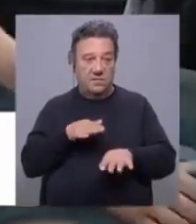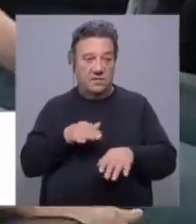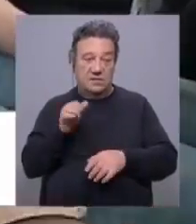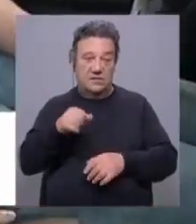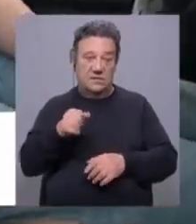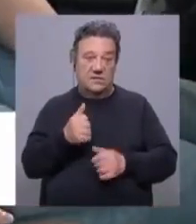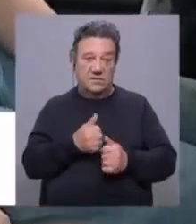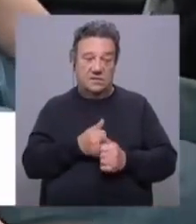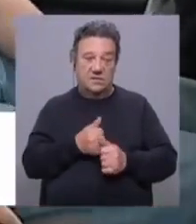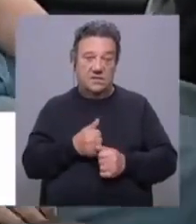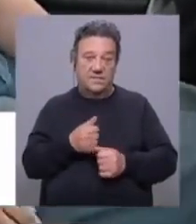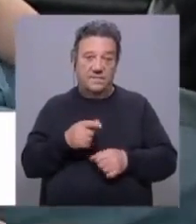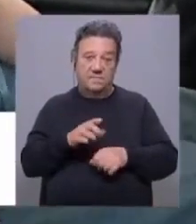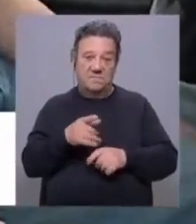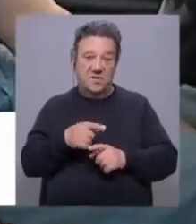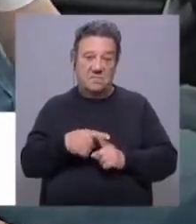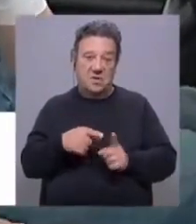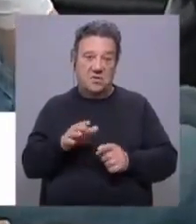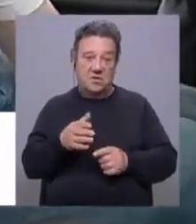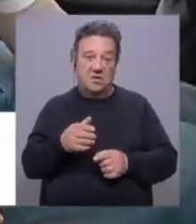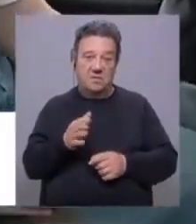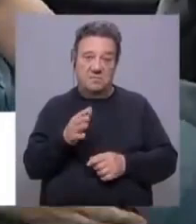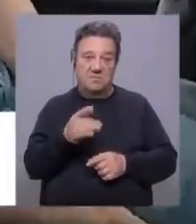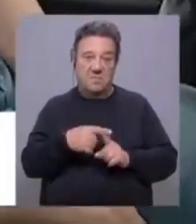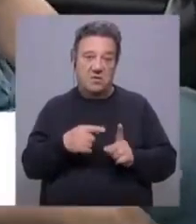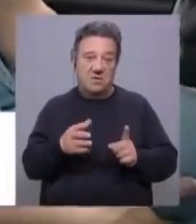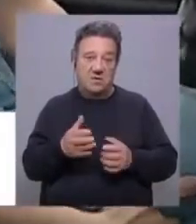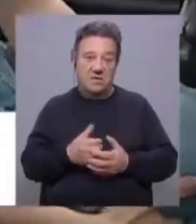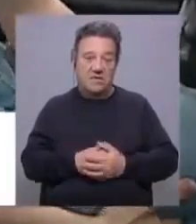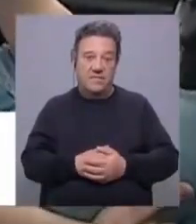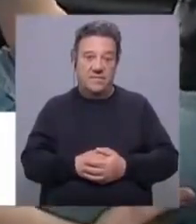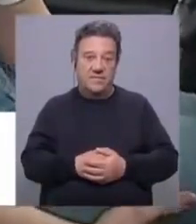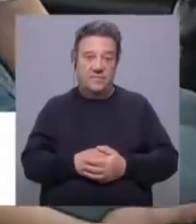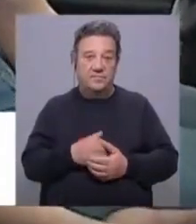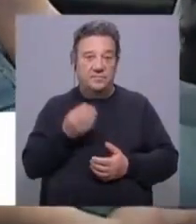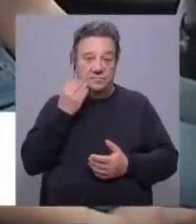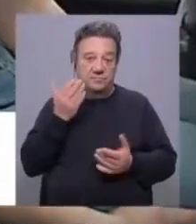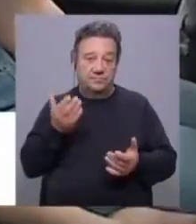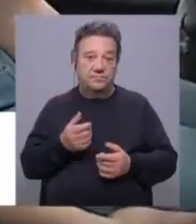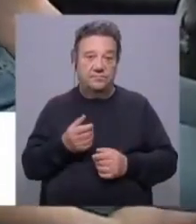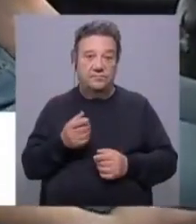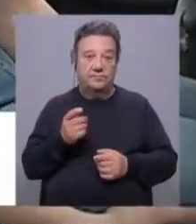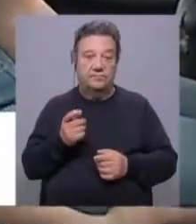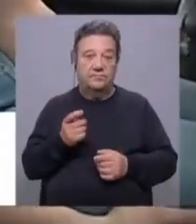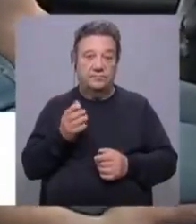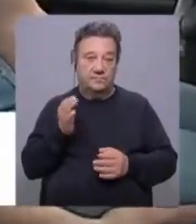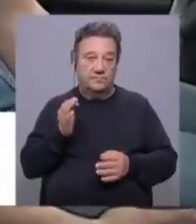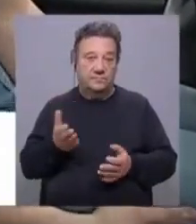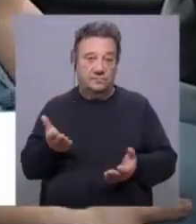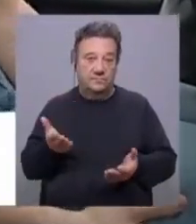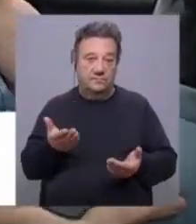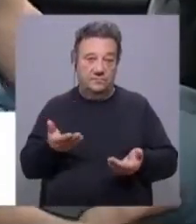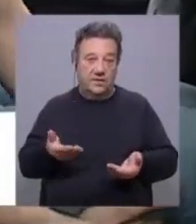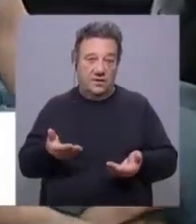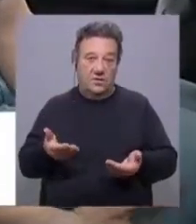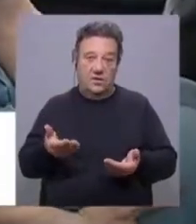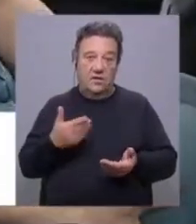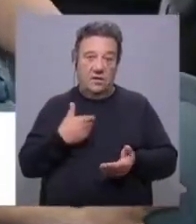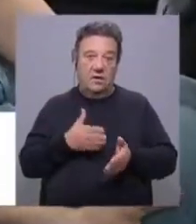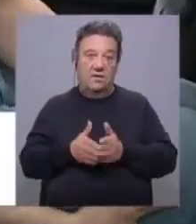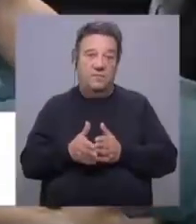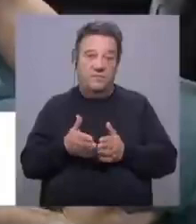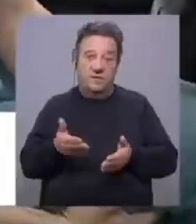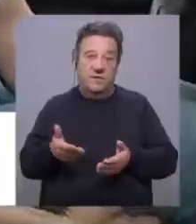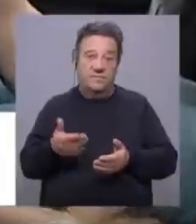sim. Meia horita, cerca de meia hora. Mas pronto, tem que ser, não é? Agora aproveitar aqui